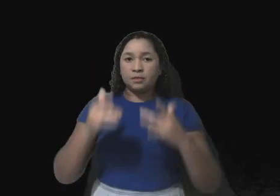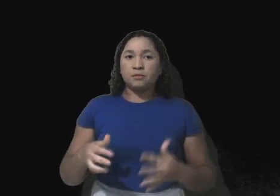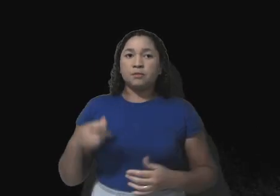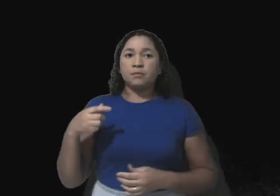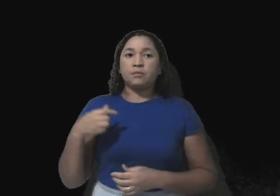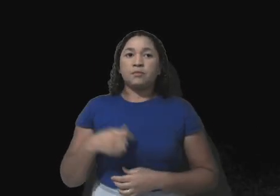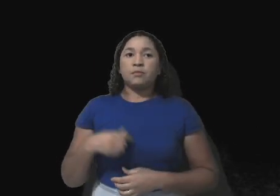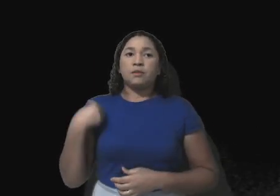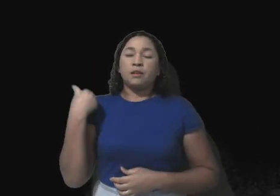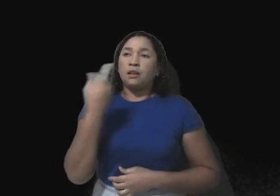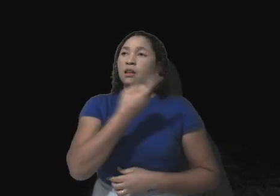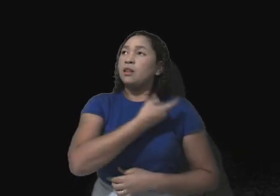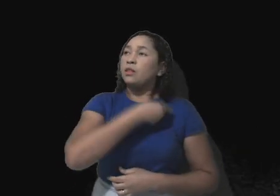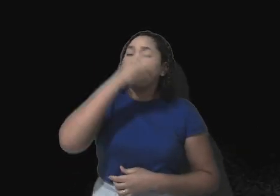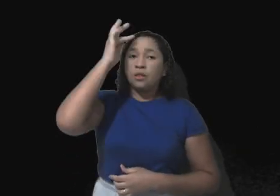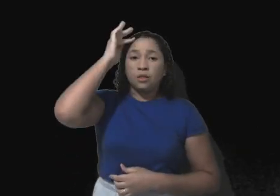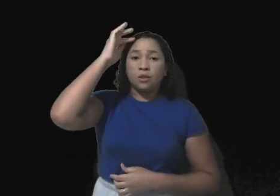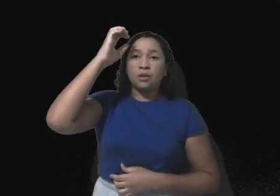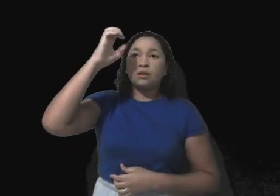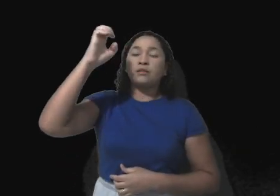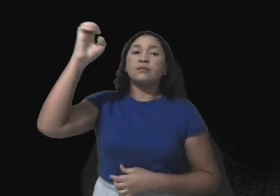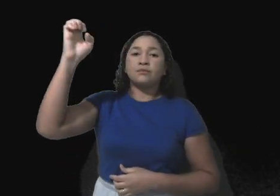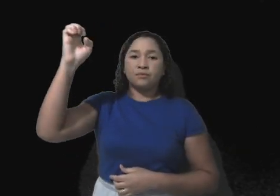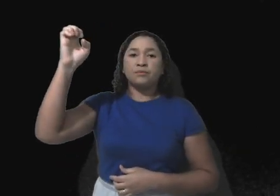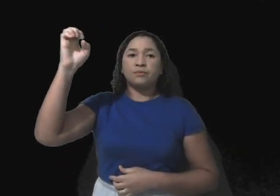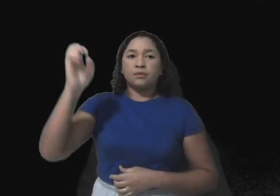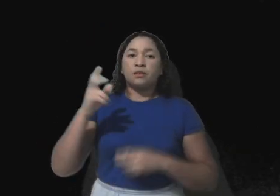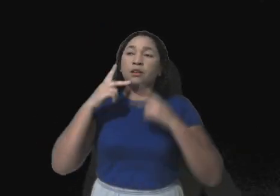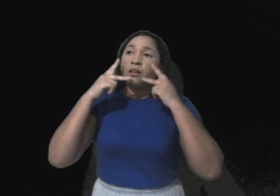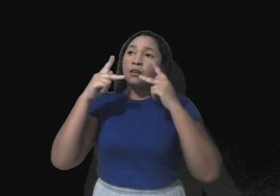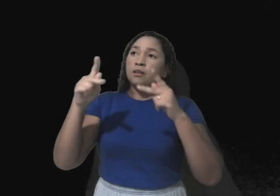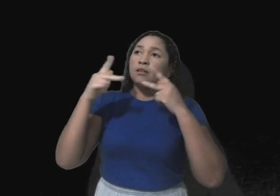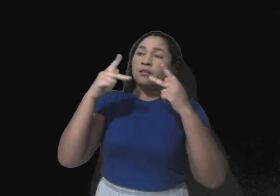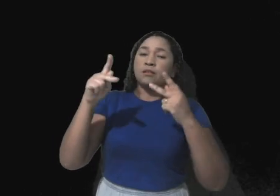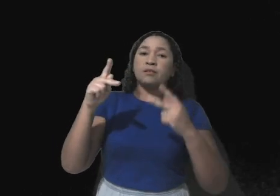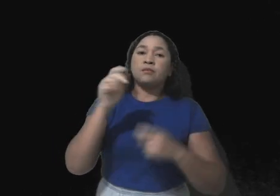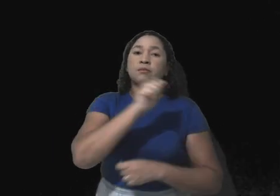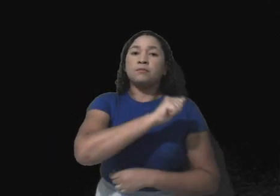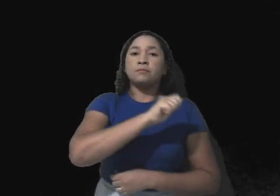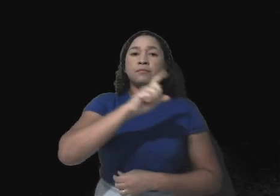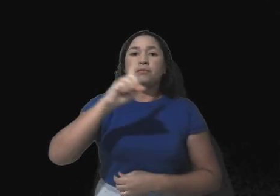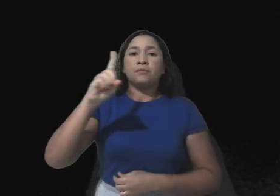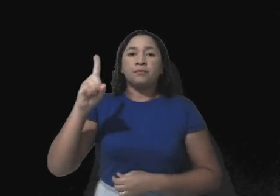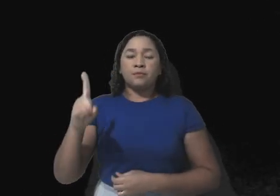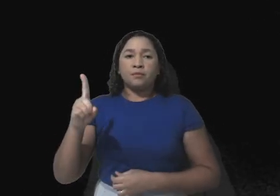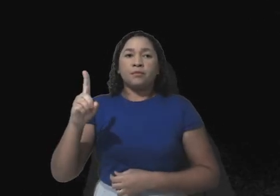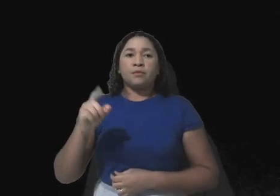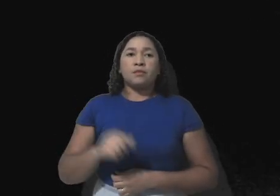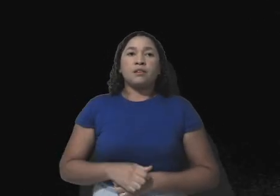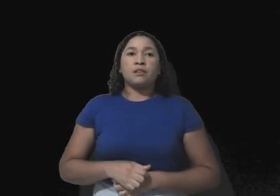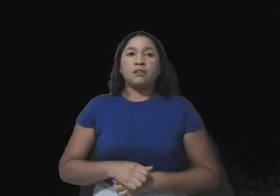Foi consolidada, a nossa declaração de fé assembleiana foi consolidada em